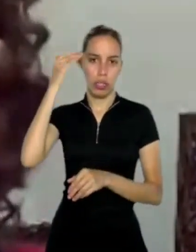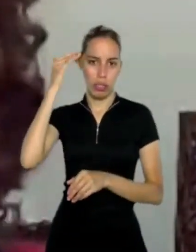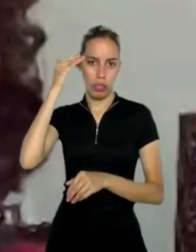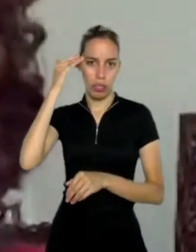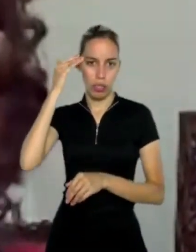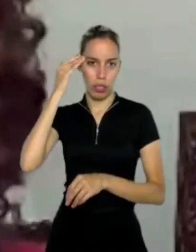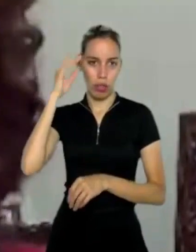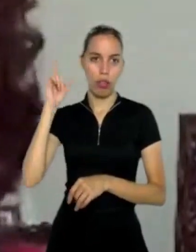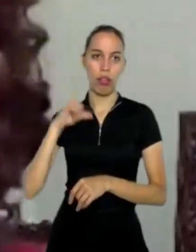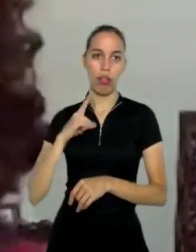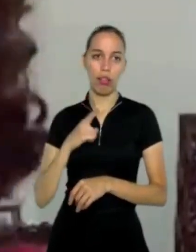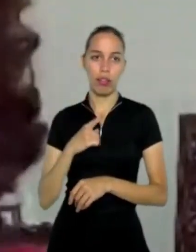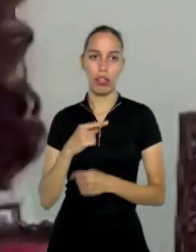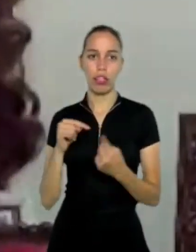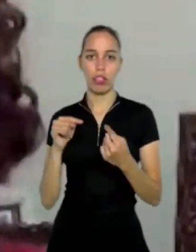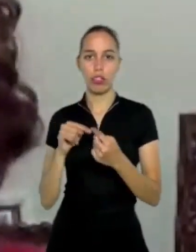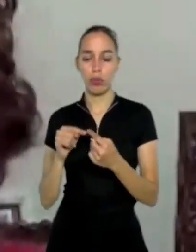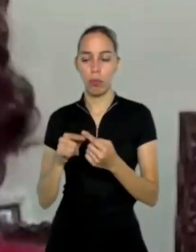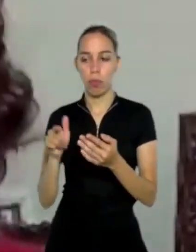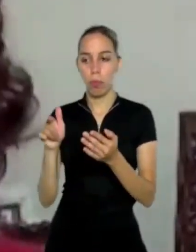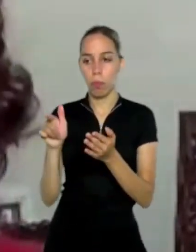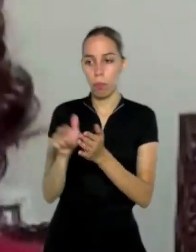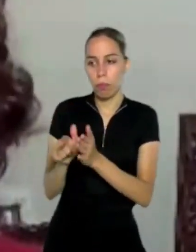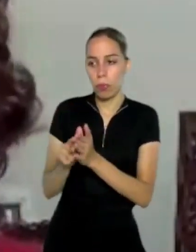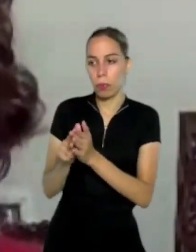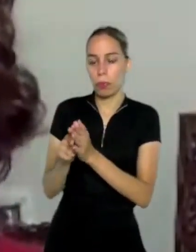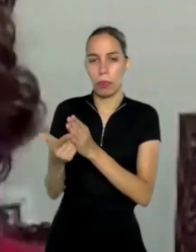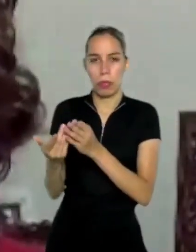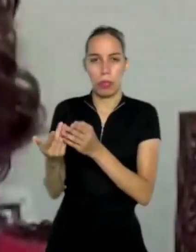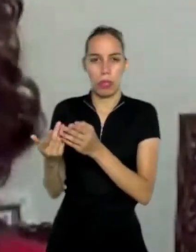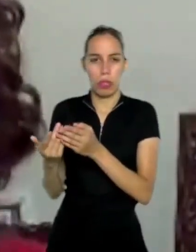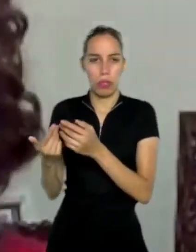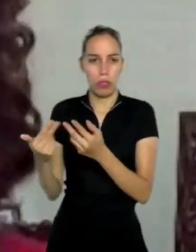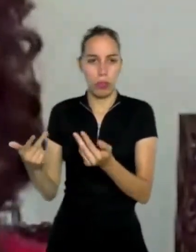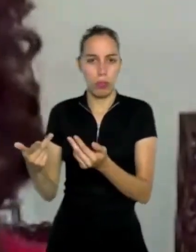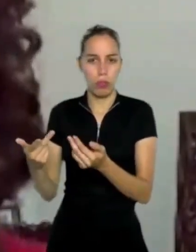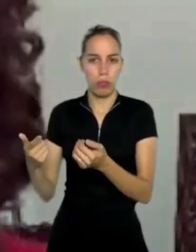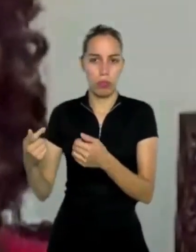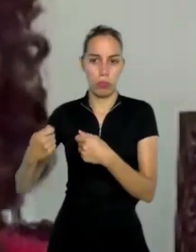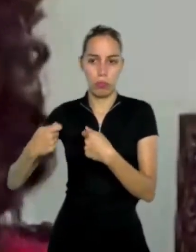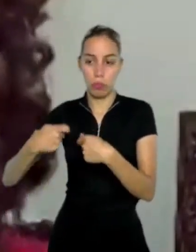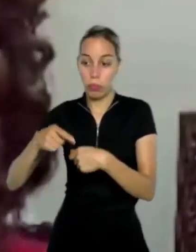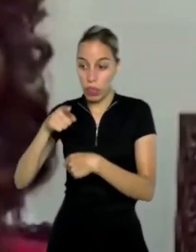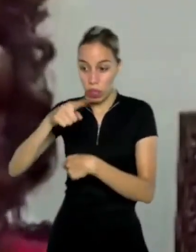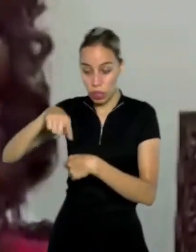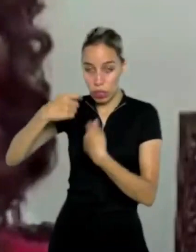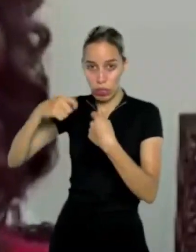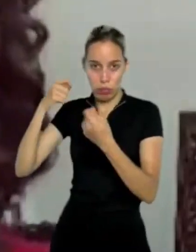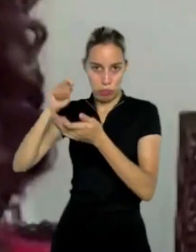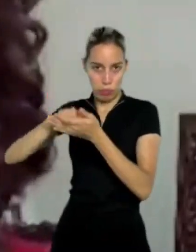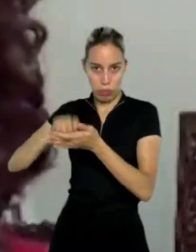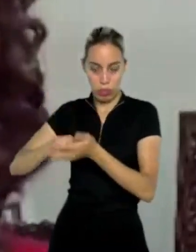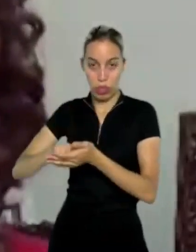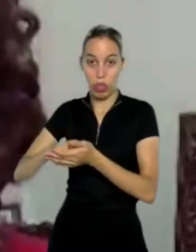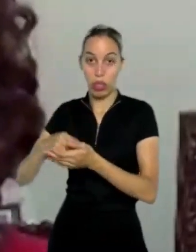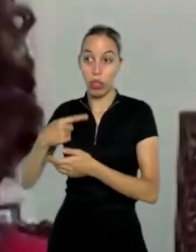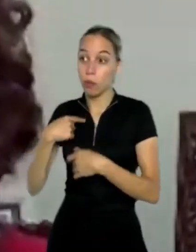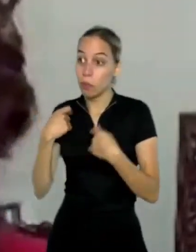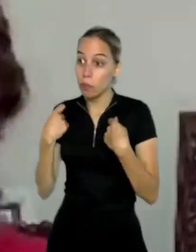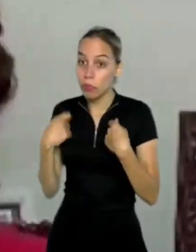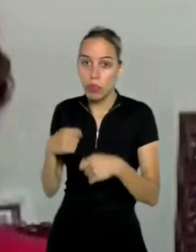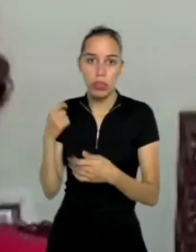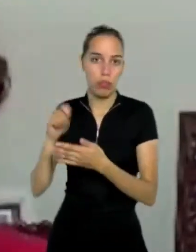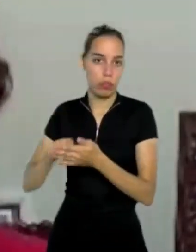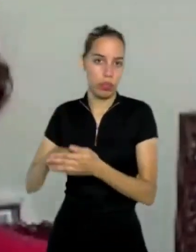muitos casos, né? Muitas coisas. E eu acho que a partir do momento que eu comecei a escrever, eu fiquei